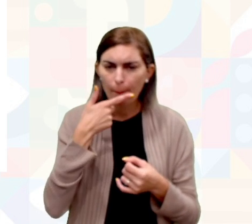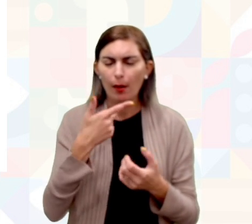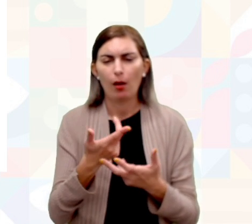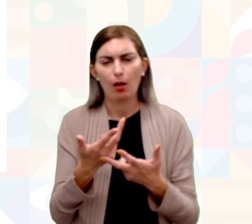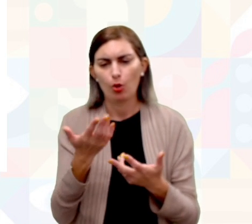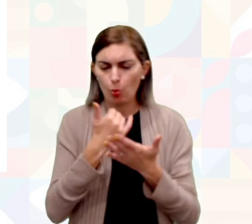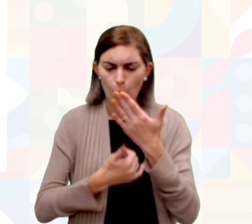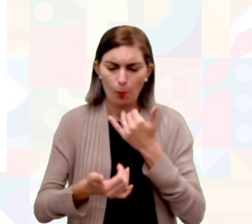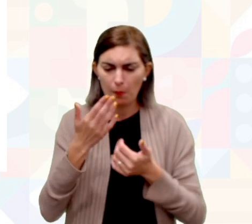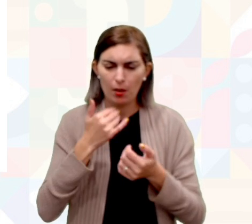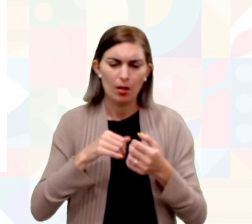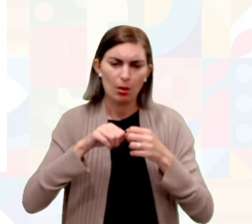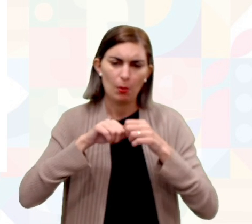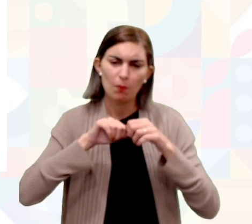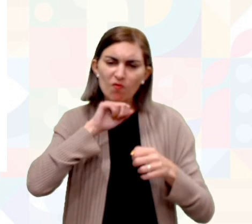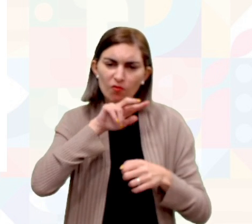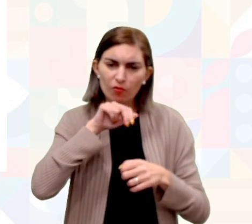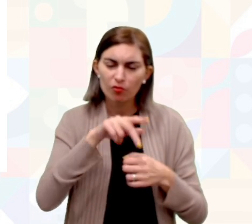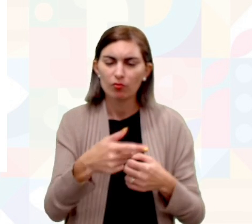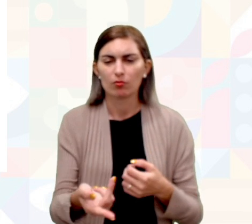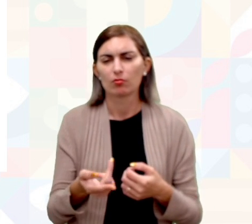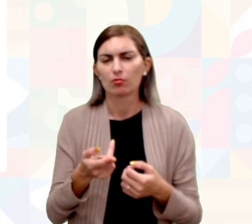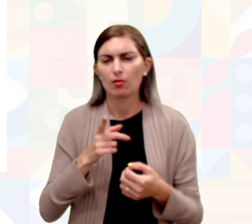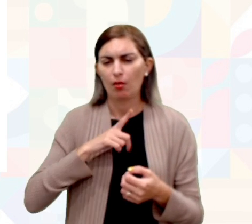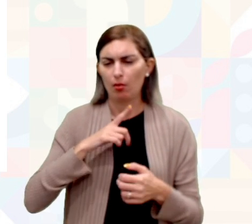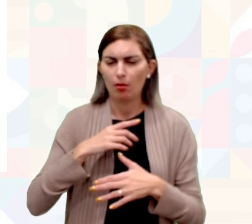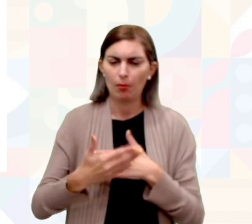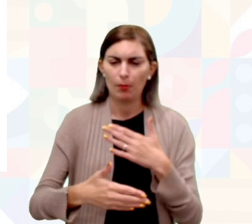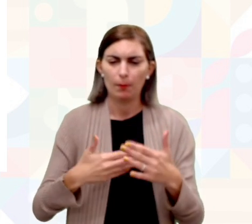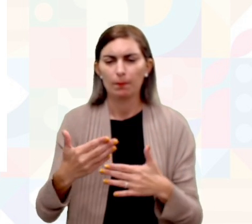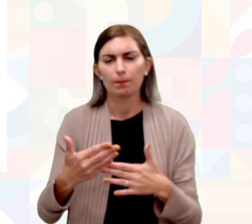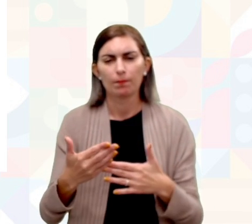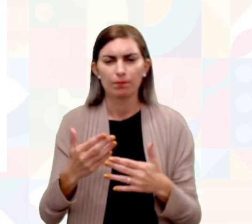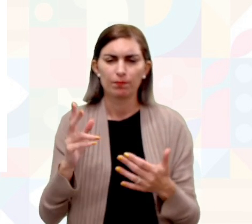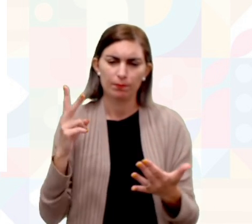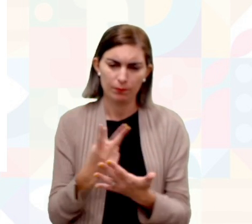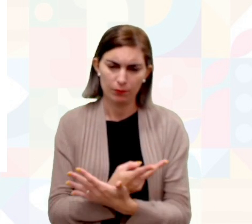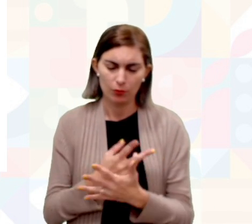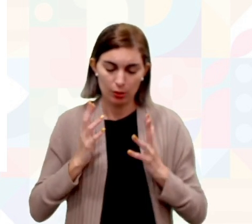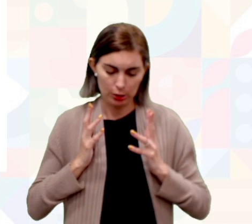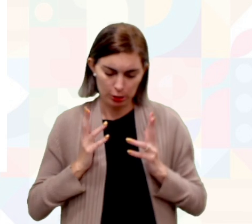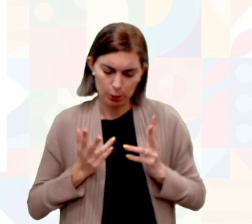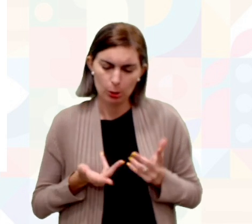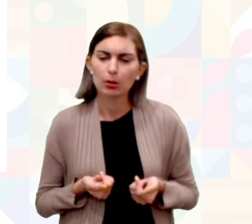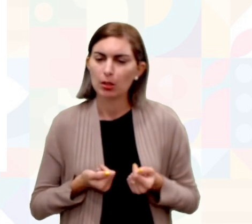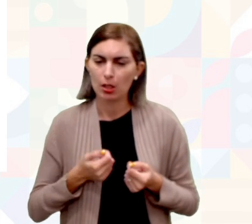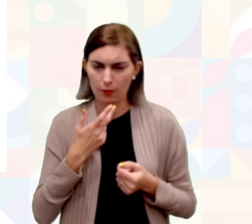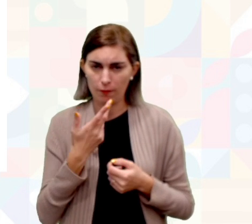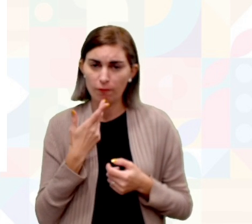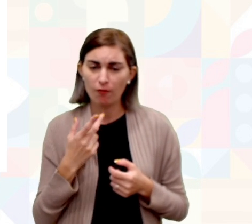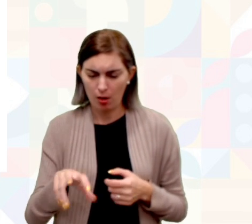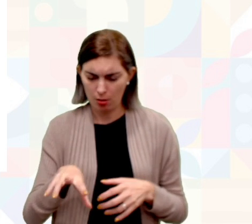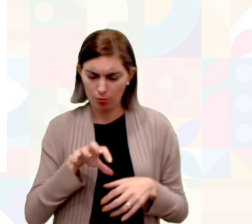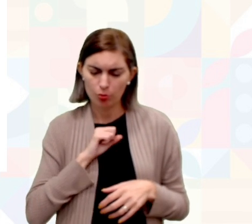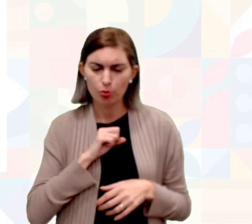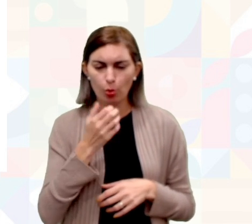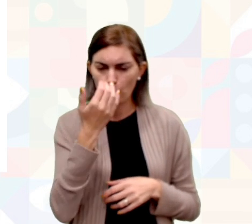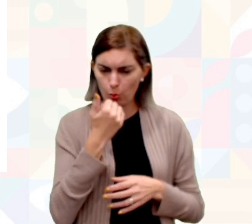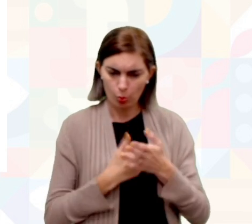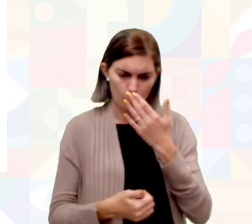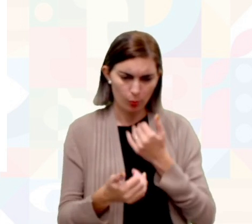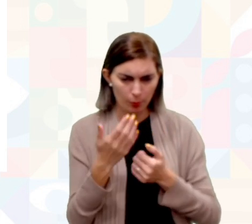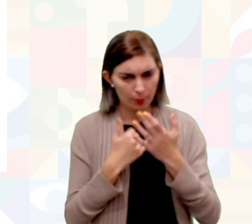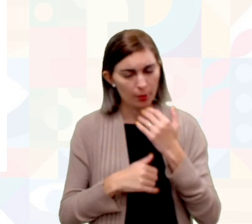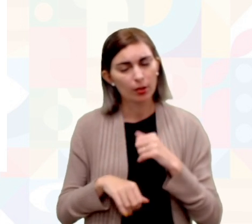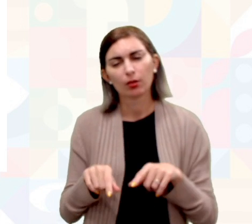alimento contaminado, tá? Hábitos também inadequados de higiene, né? Por isso que a gente fala da intoxicação alimentar, né, que